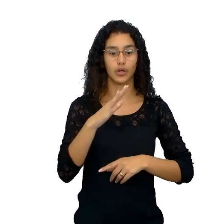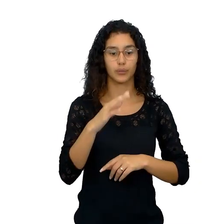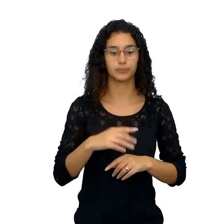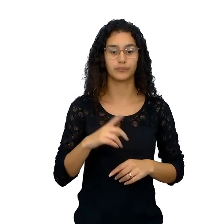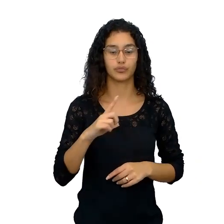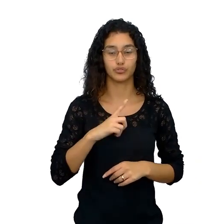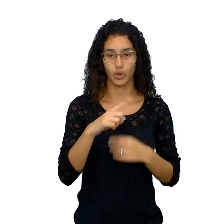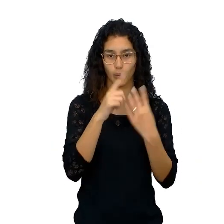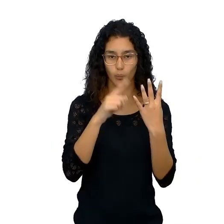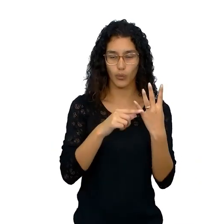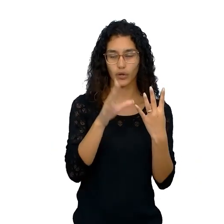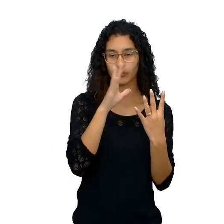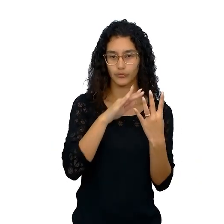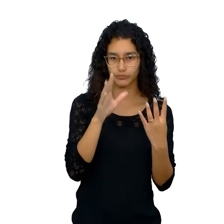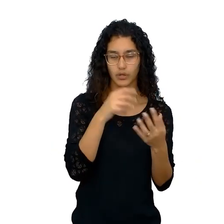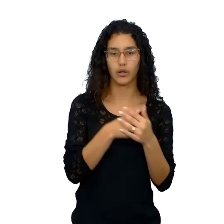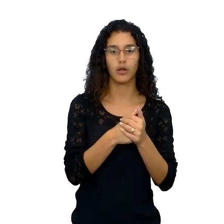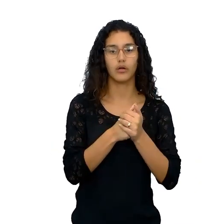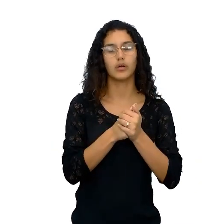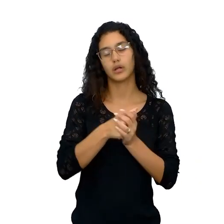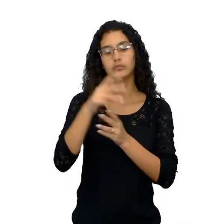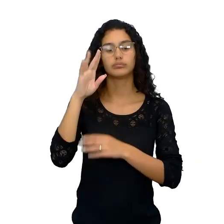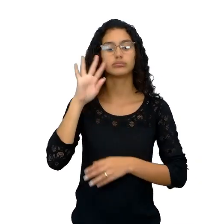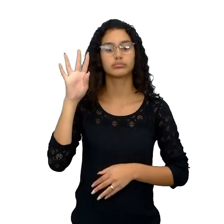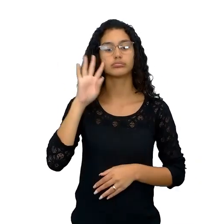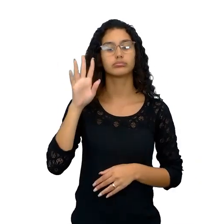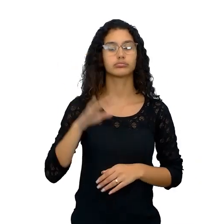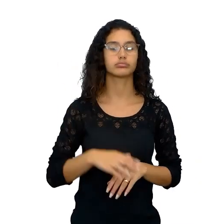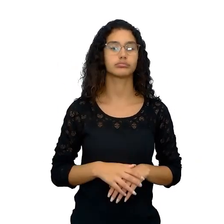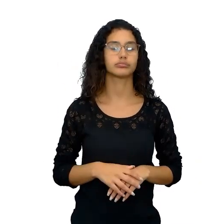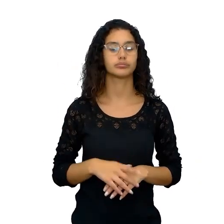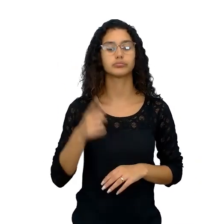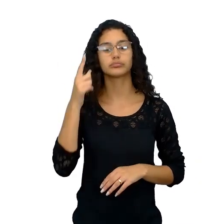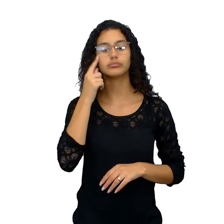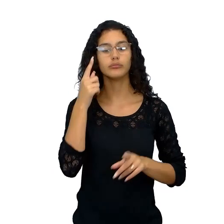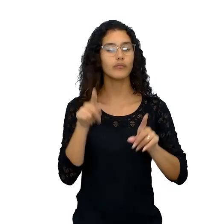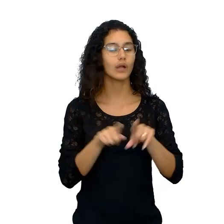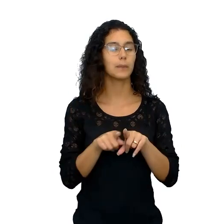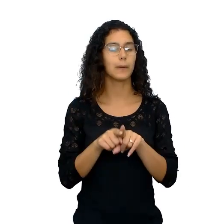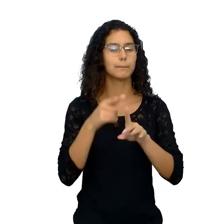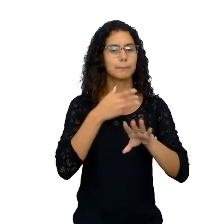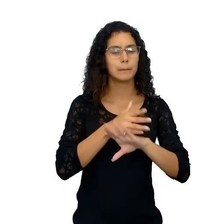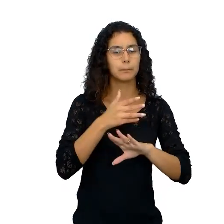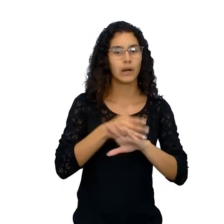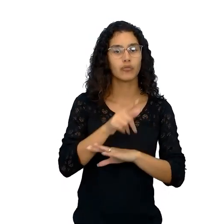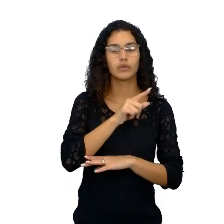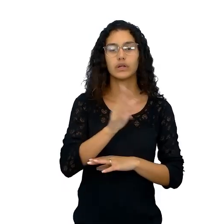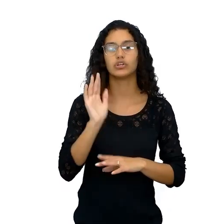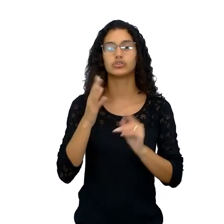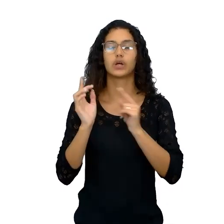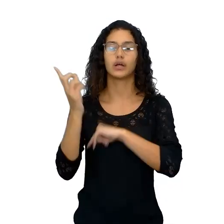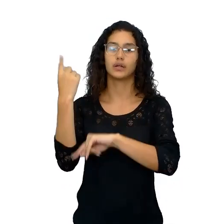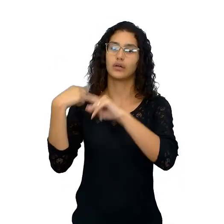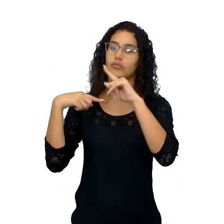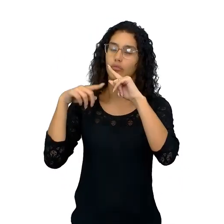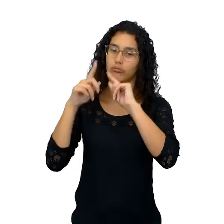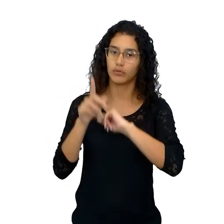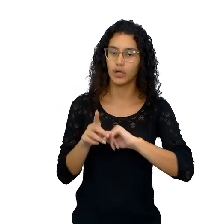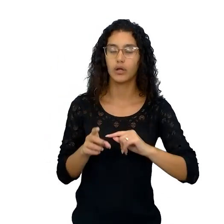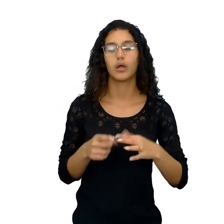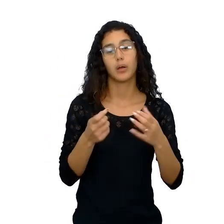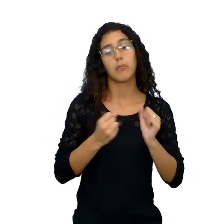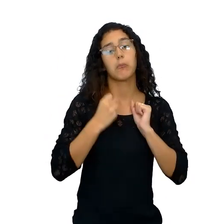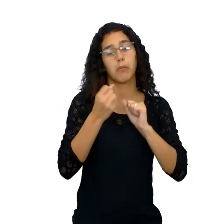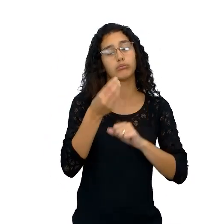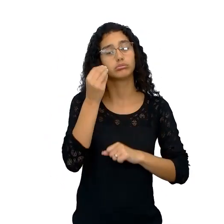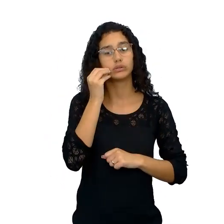4, que dizia a respeito sobre a reflexão, né, pensem em alguma prática que vocês já desenvolveram, e aí vocês